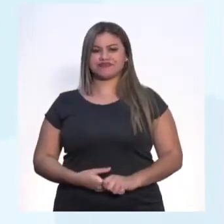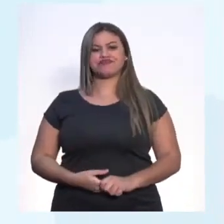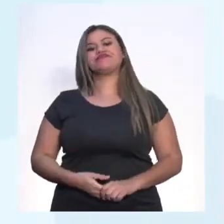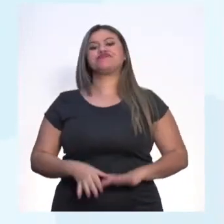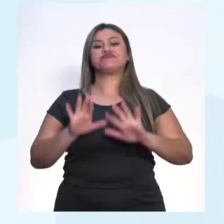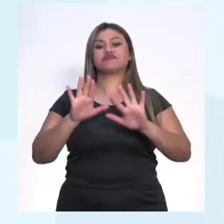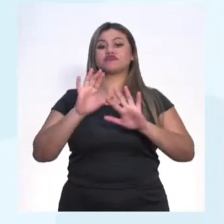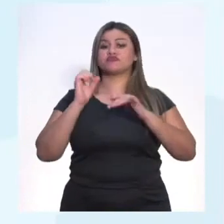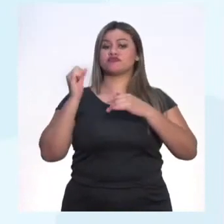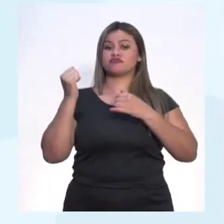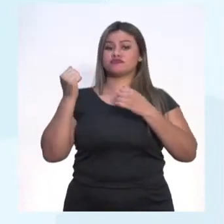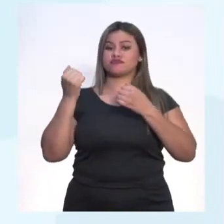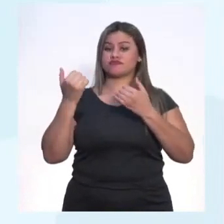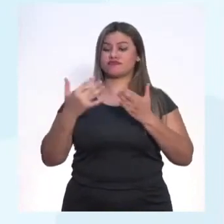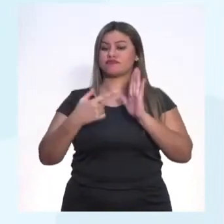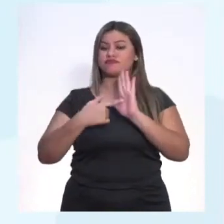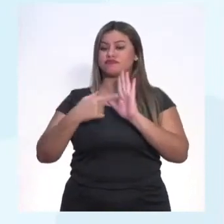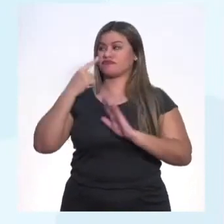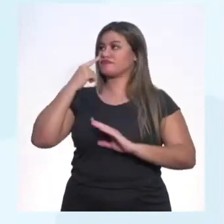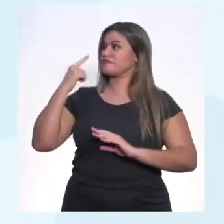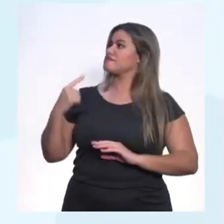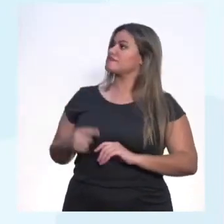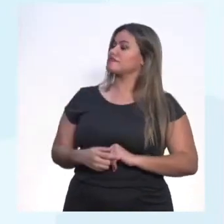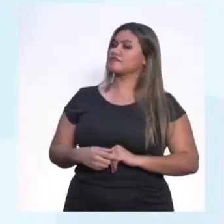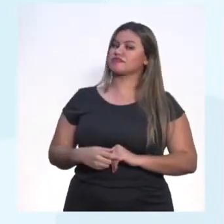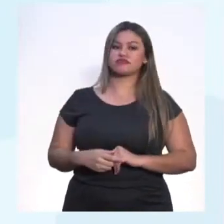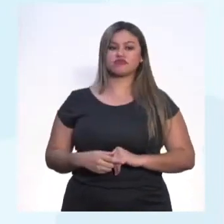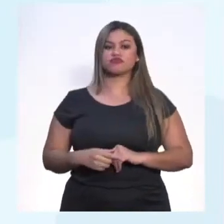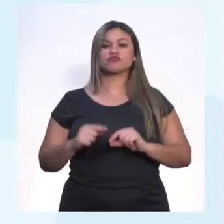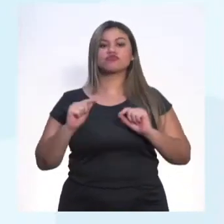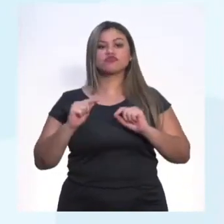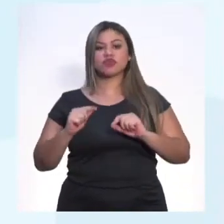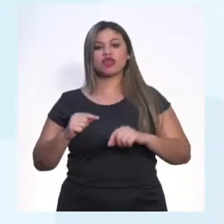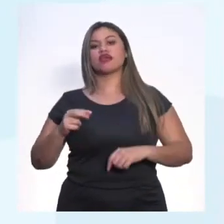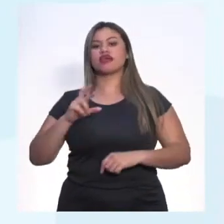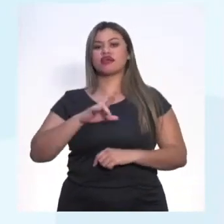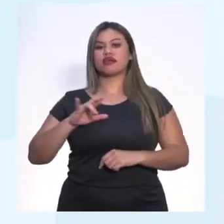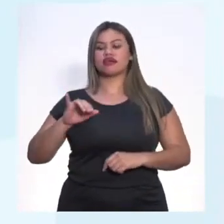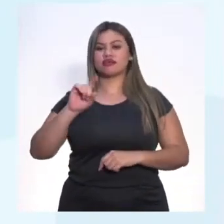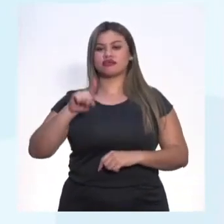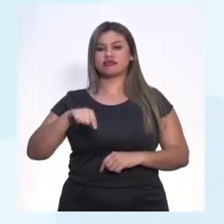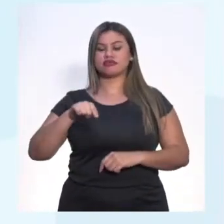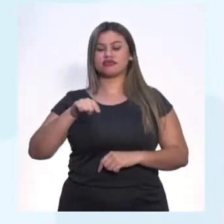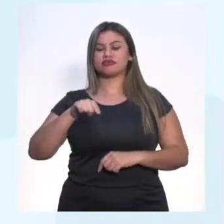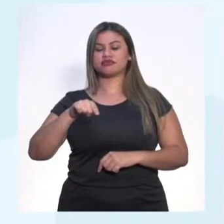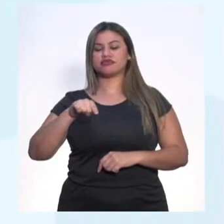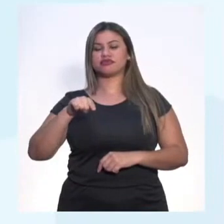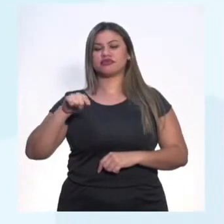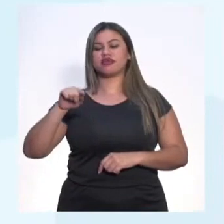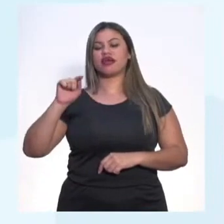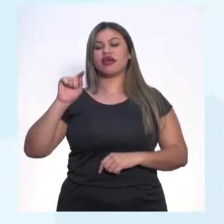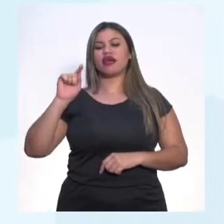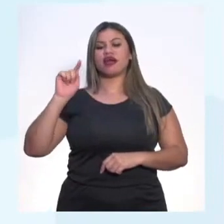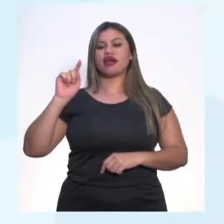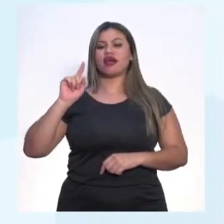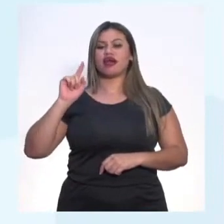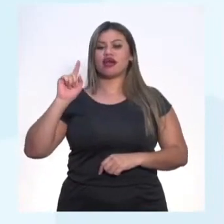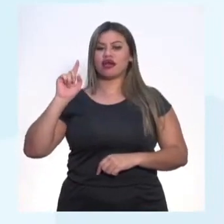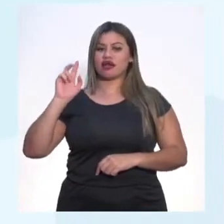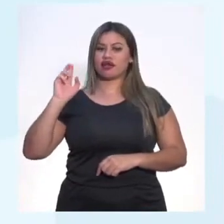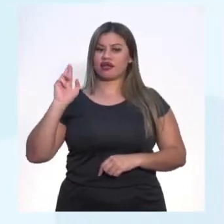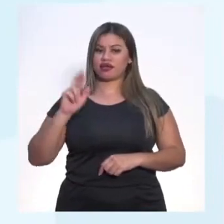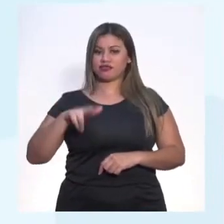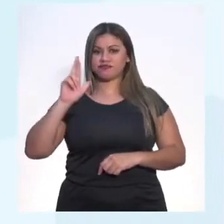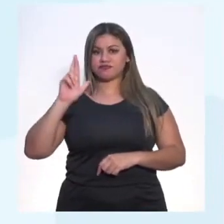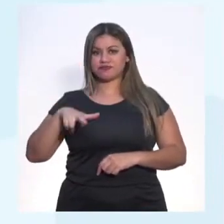vou começar mostrando para você a extração de raízes. Quando nós falamos em extração de